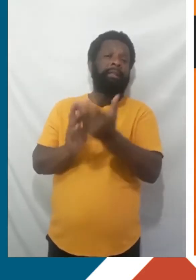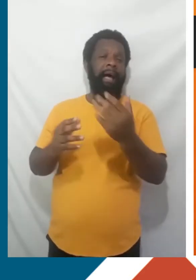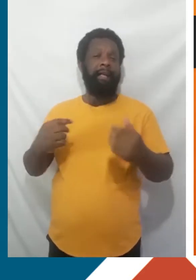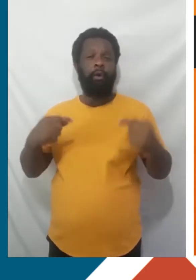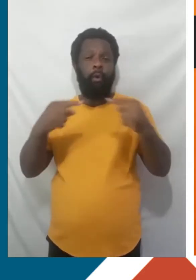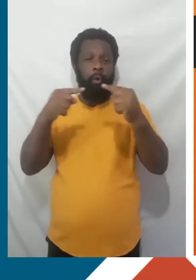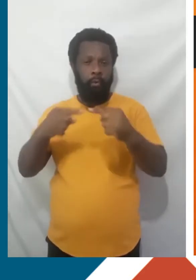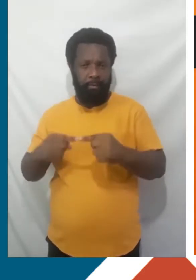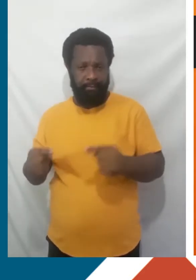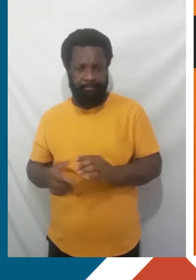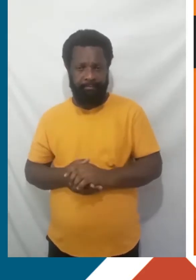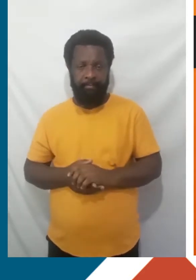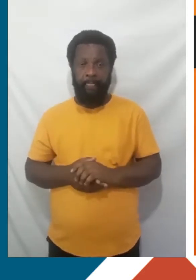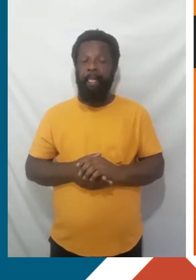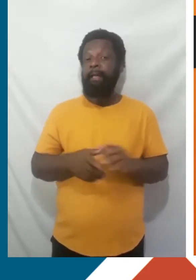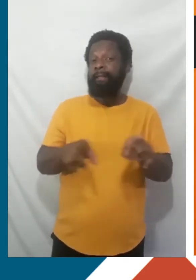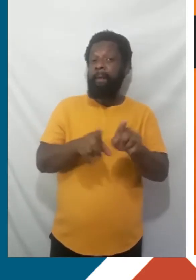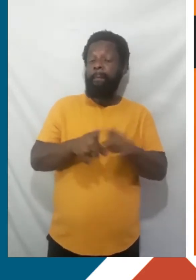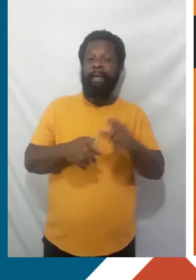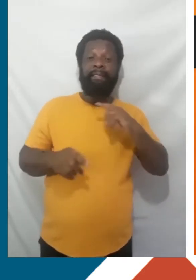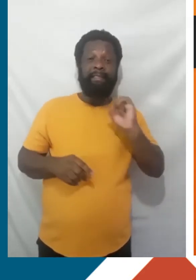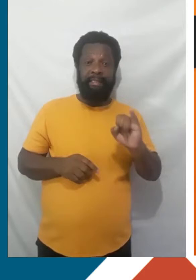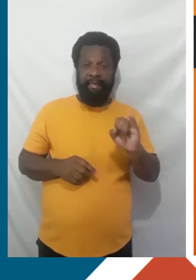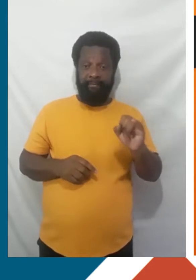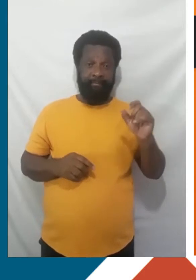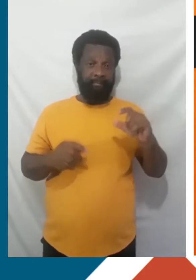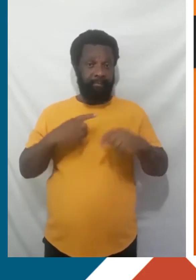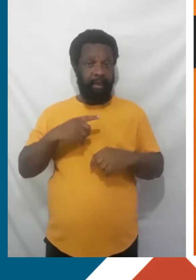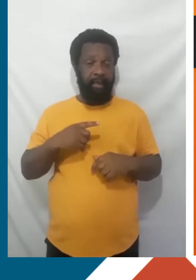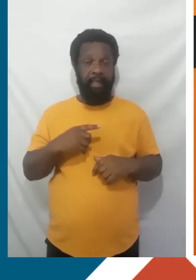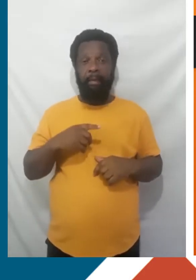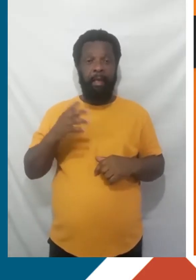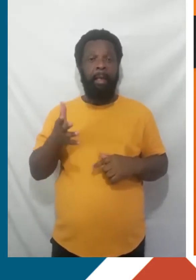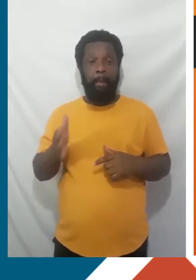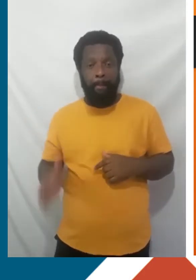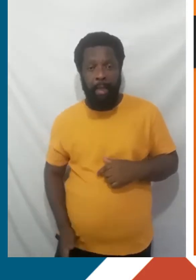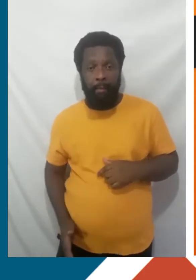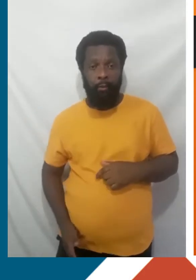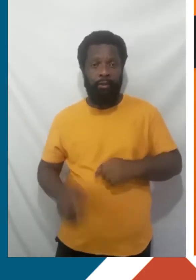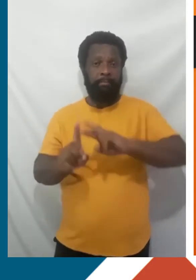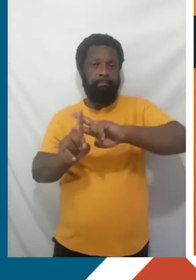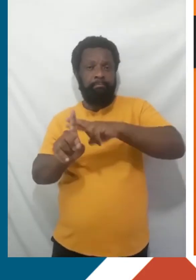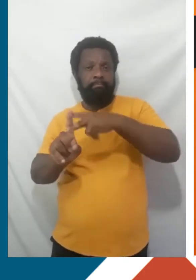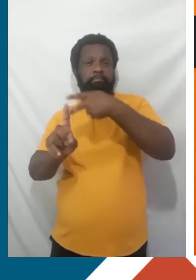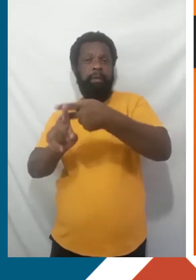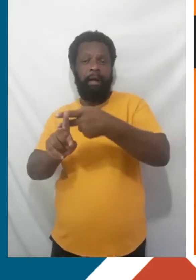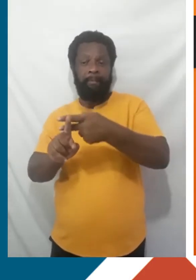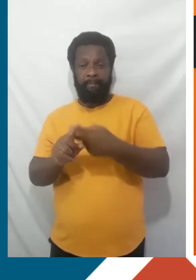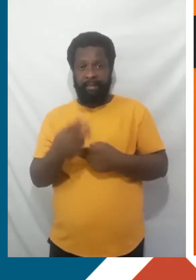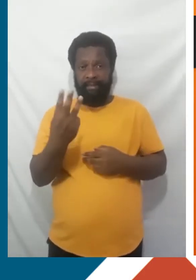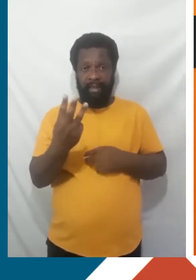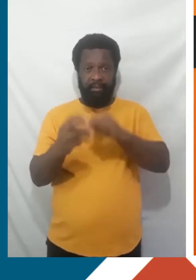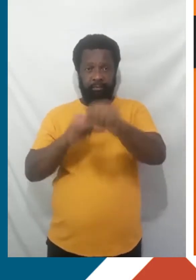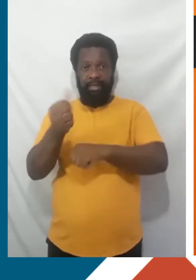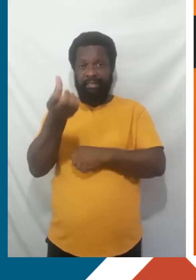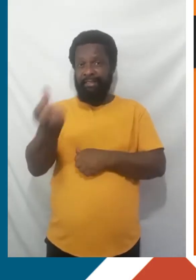vestir. Repare ainda que se eu dobrasse a quantidade de bermudas, isso